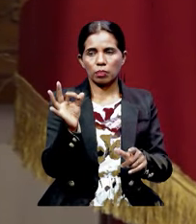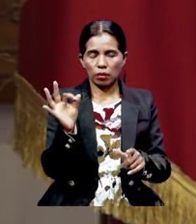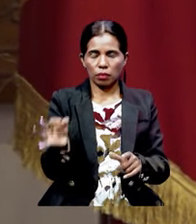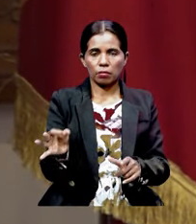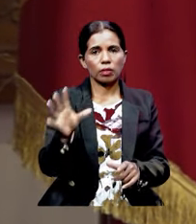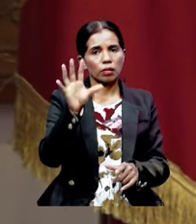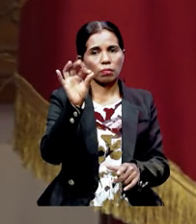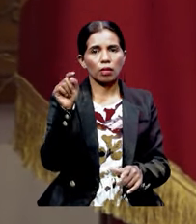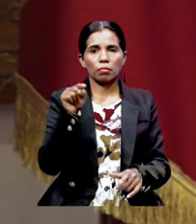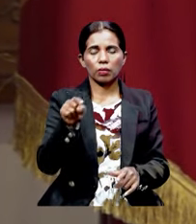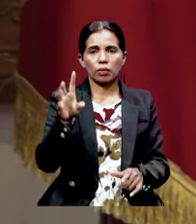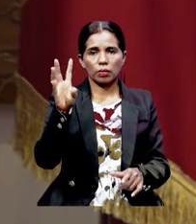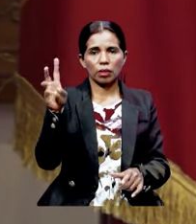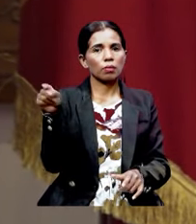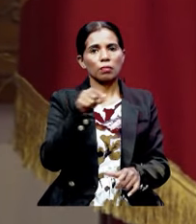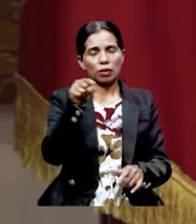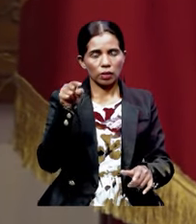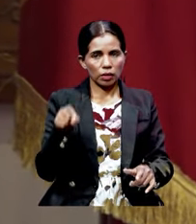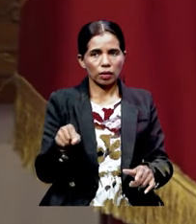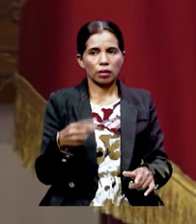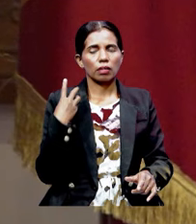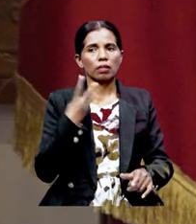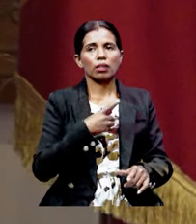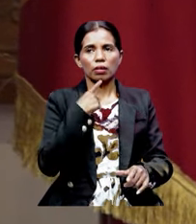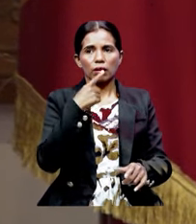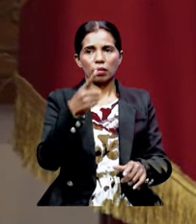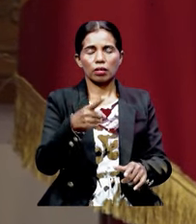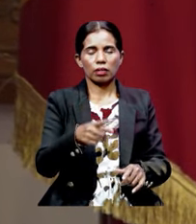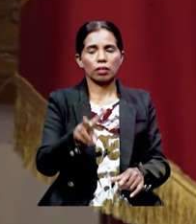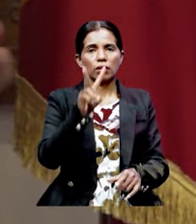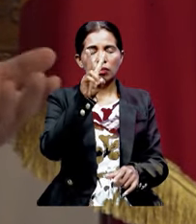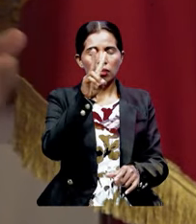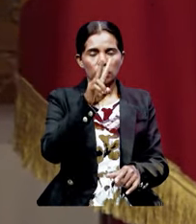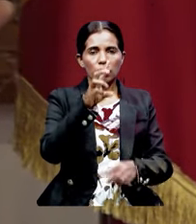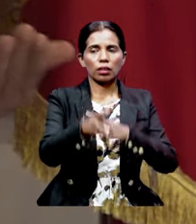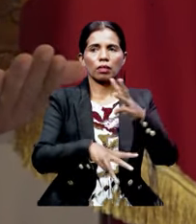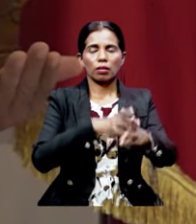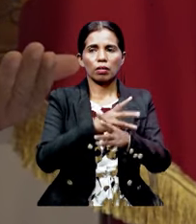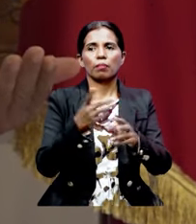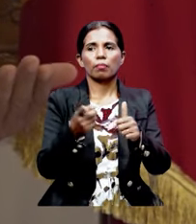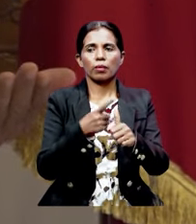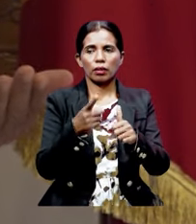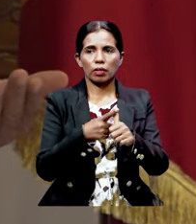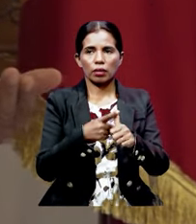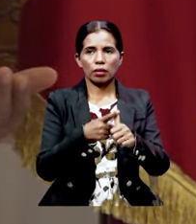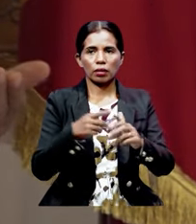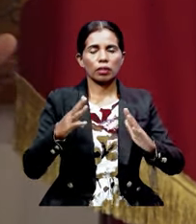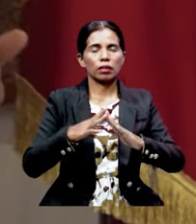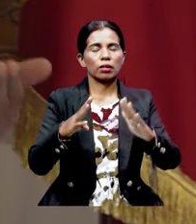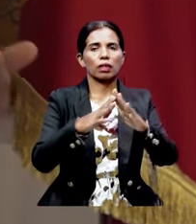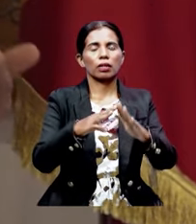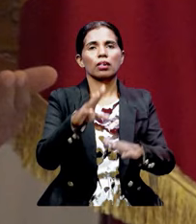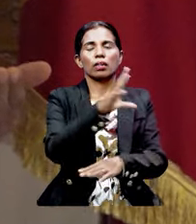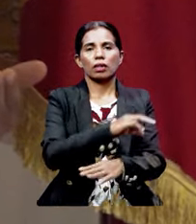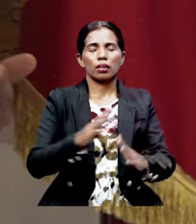99,6%. Né, Itatete, né, segundo e mundo. Claro, primeiro, a cidade do Vaticano,